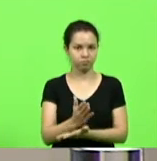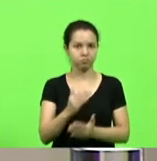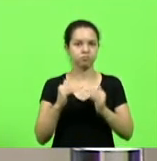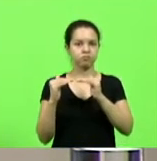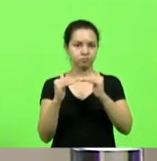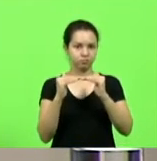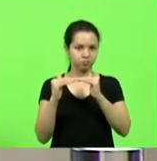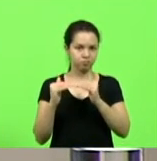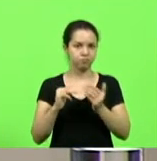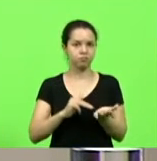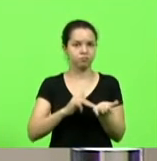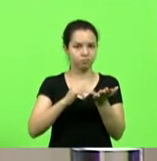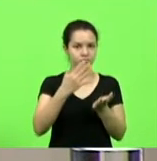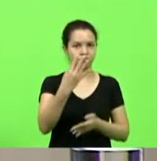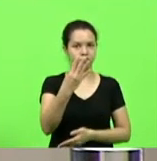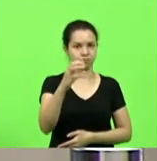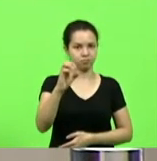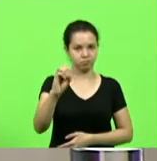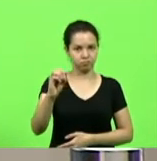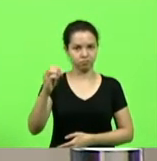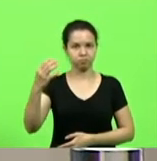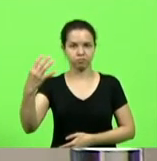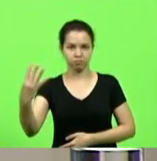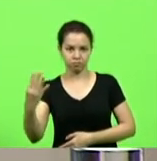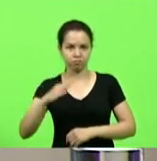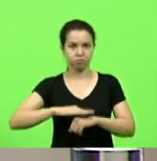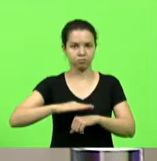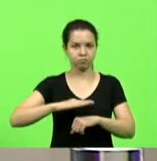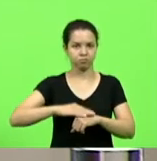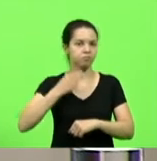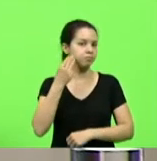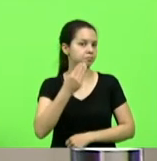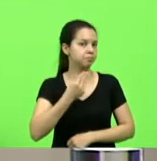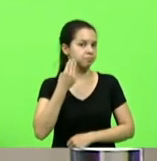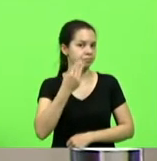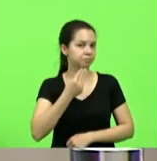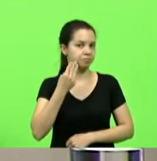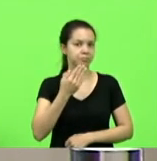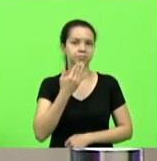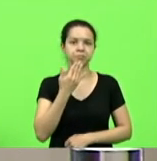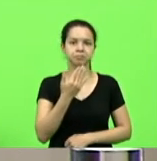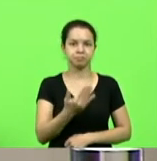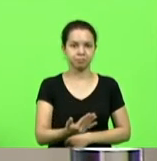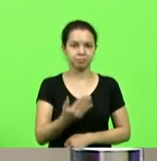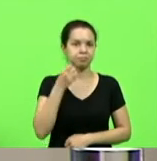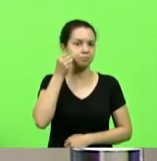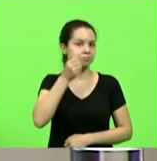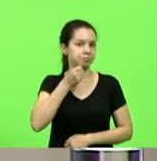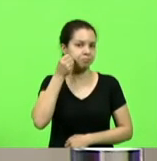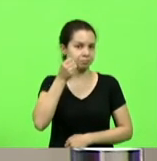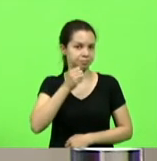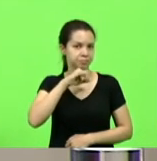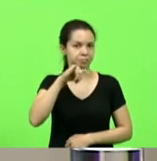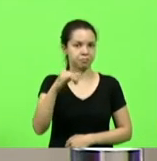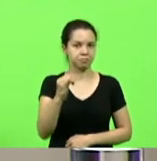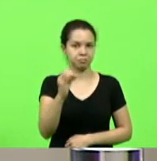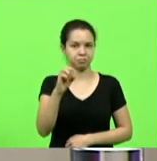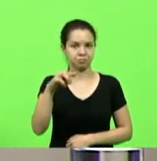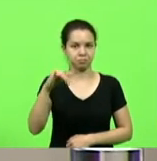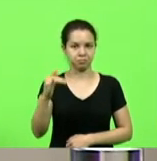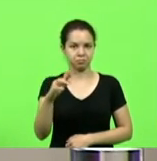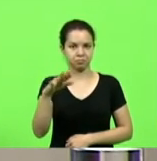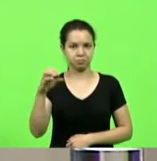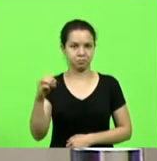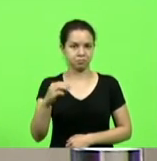por unanimidade. Moção 404, autor deputado Márcio Machado, apelando ao senador Jorginho Melo, ao ministro dos Transportes e